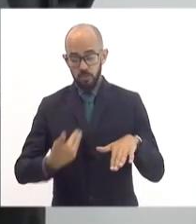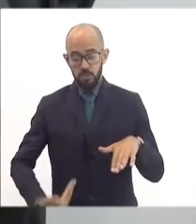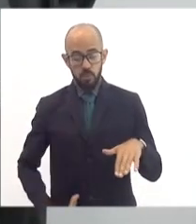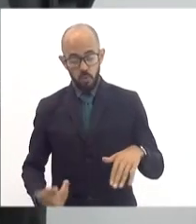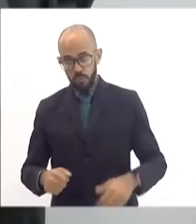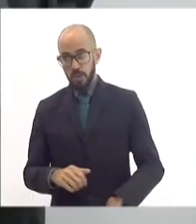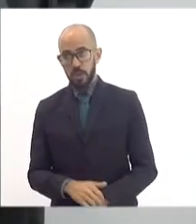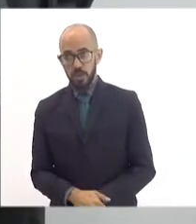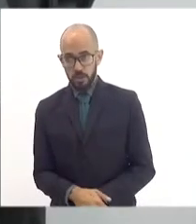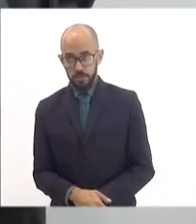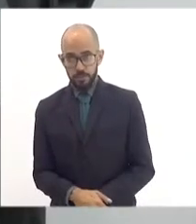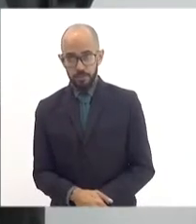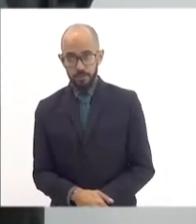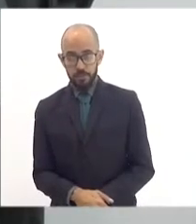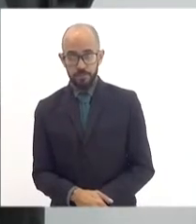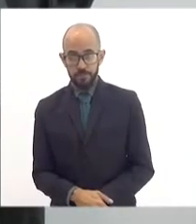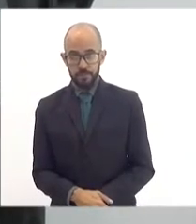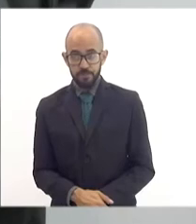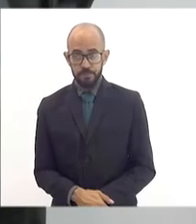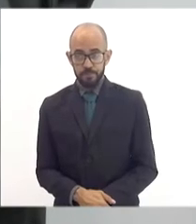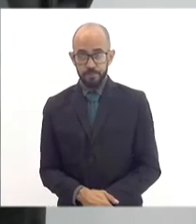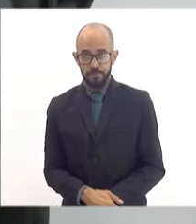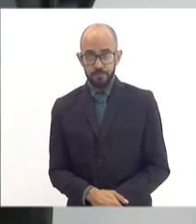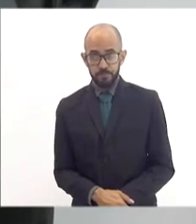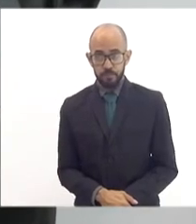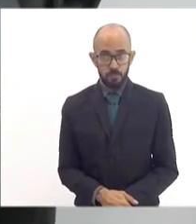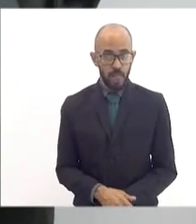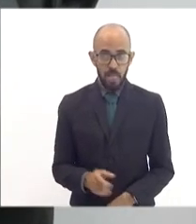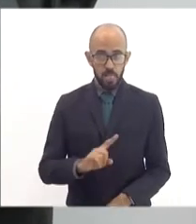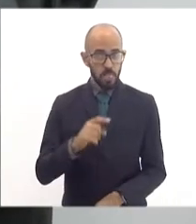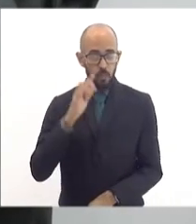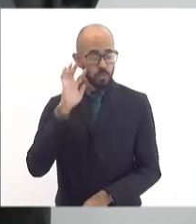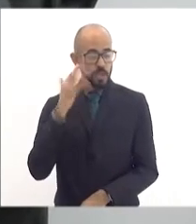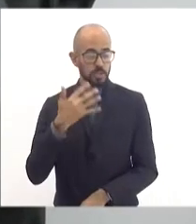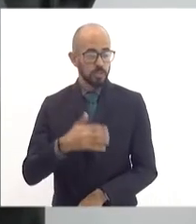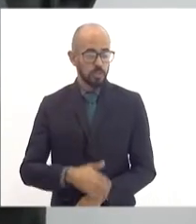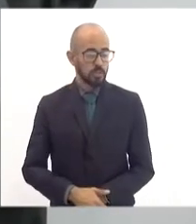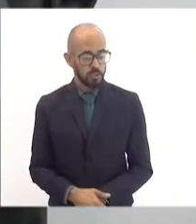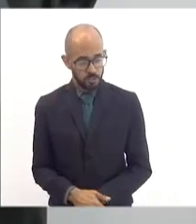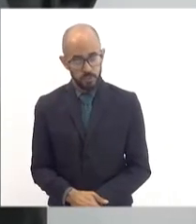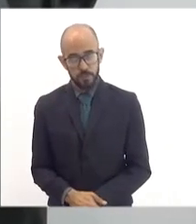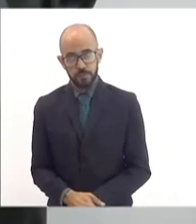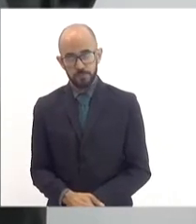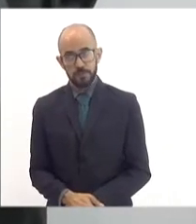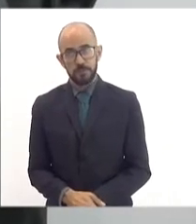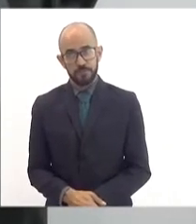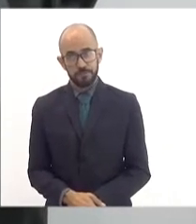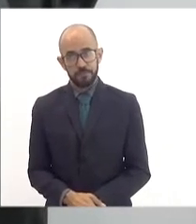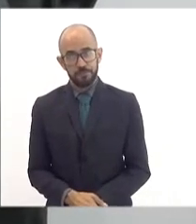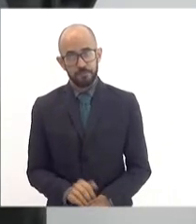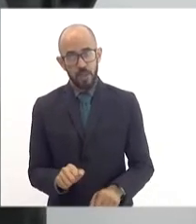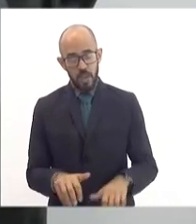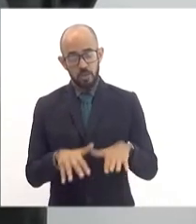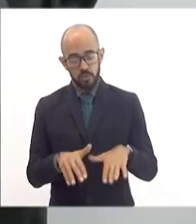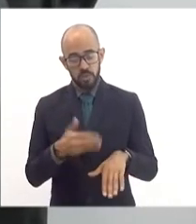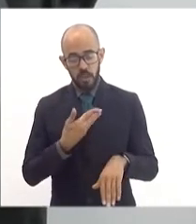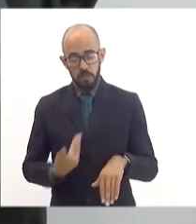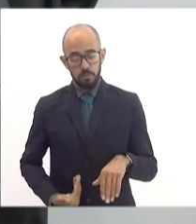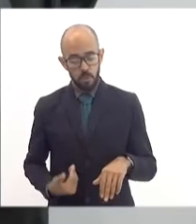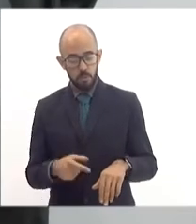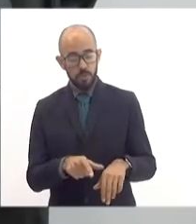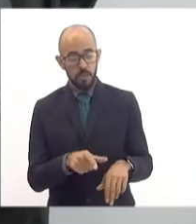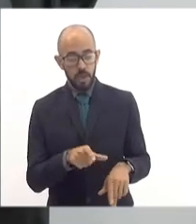nome diz, a audiência pública não decide. A audiência pública ouve, colhe o opinamento e